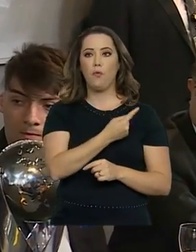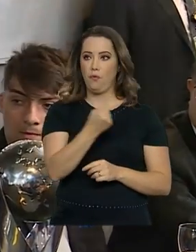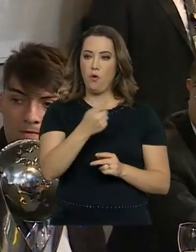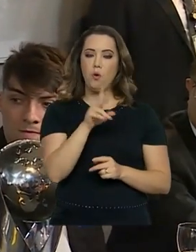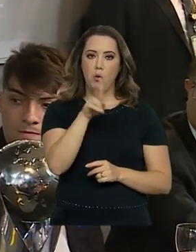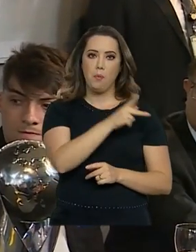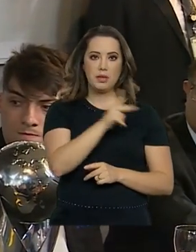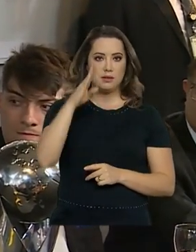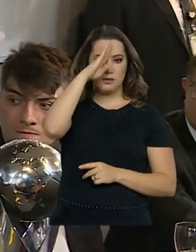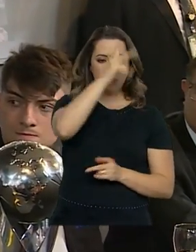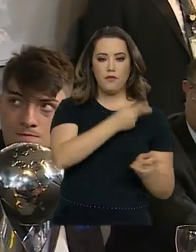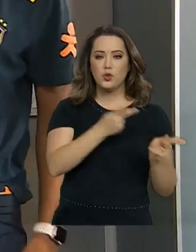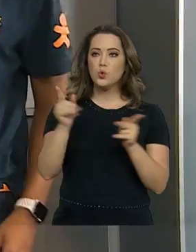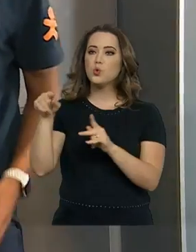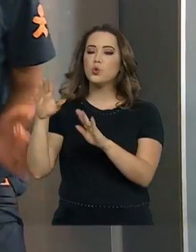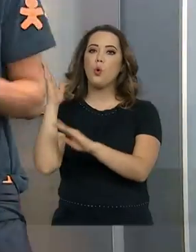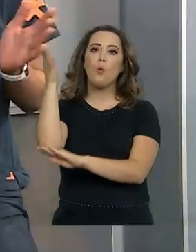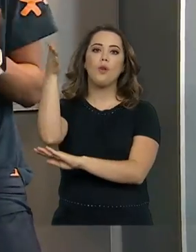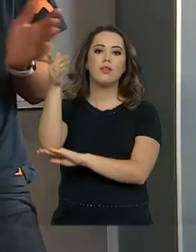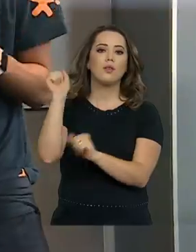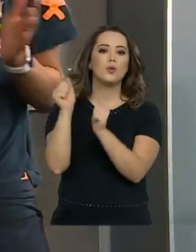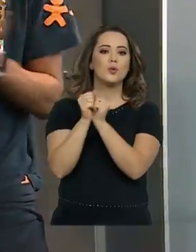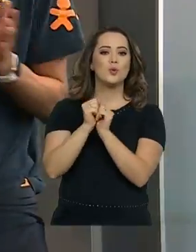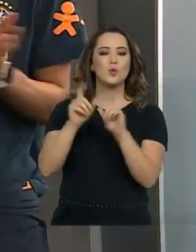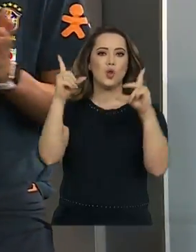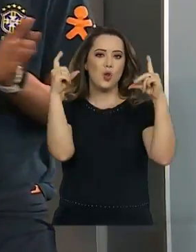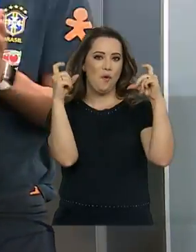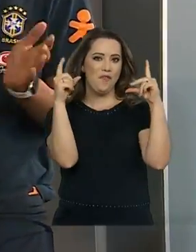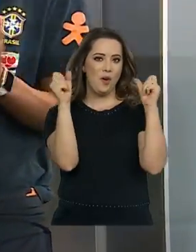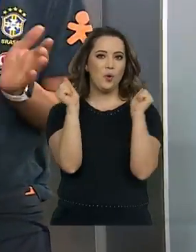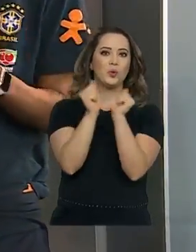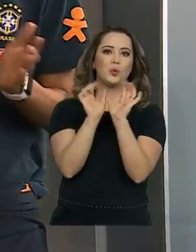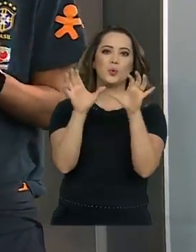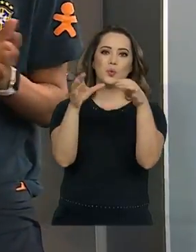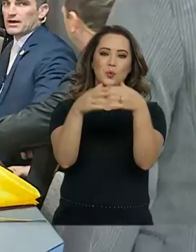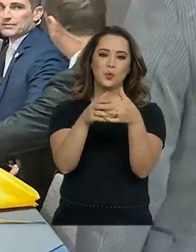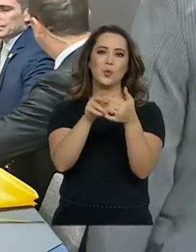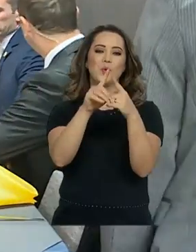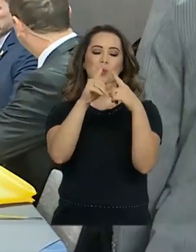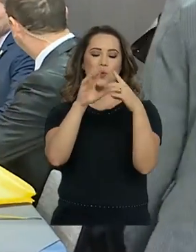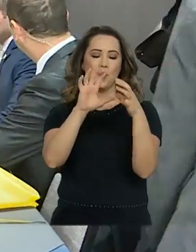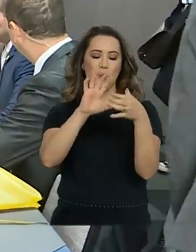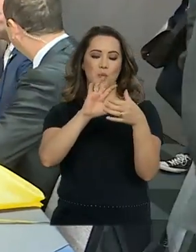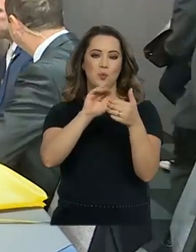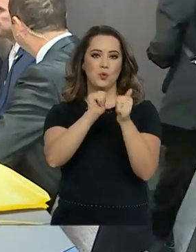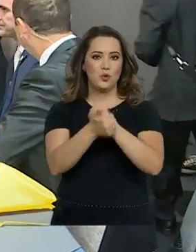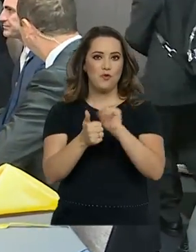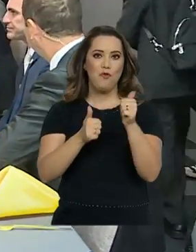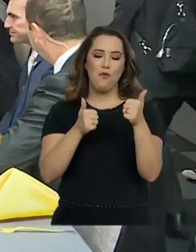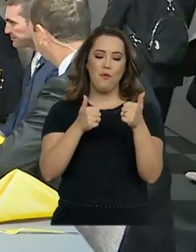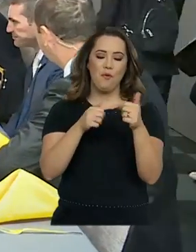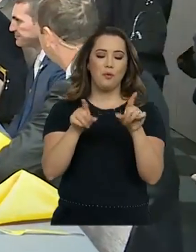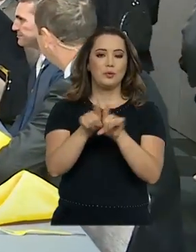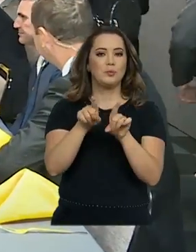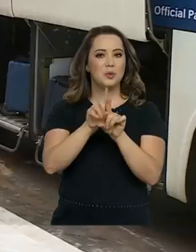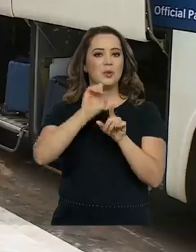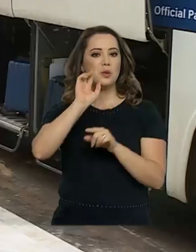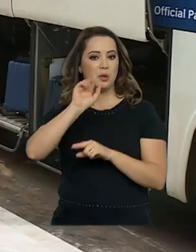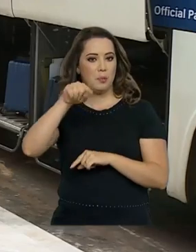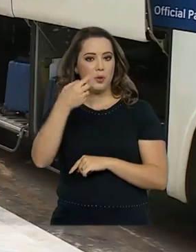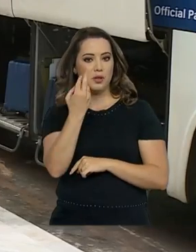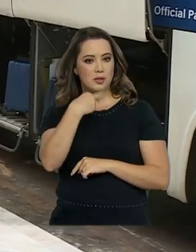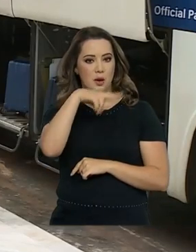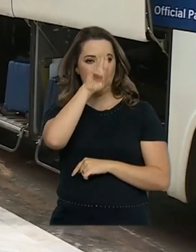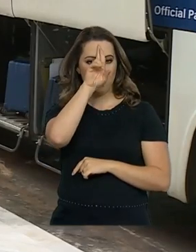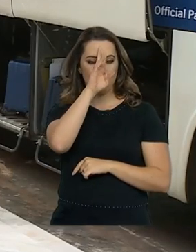seleção está hospedada em brasília e pousou para fotos com os jogadores em seguida o presidente almoçou com a equipe campeã